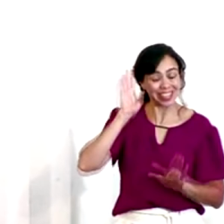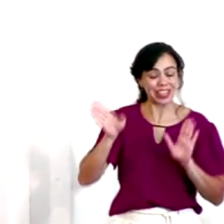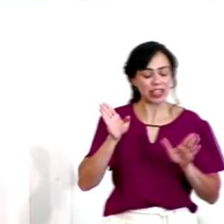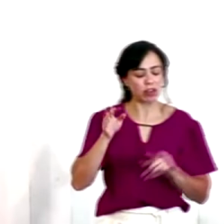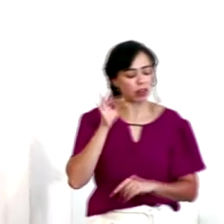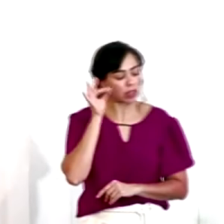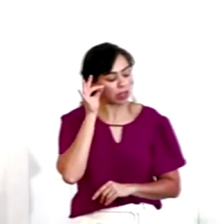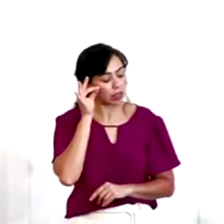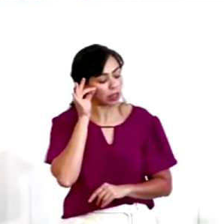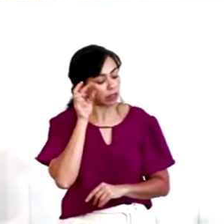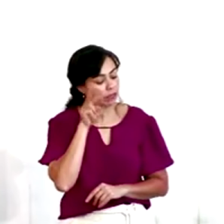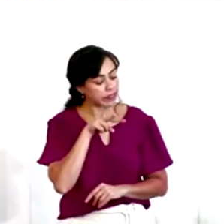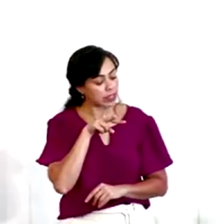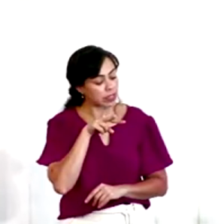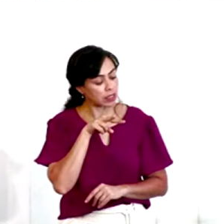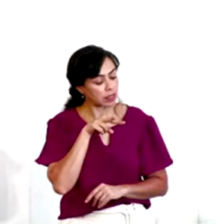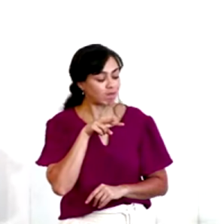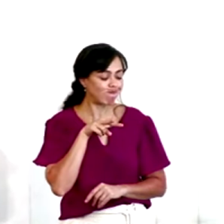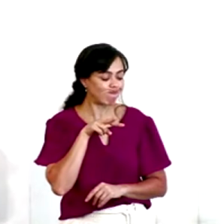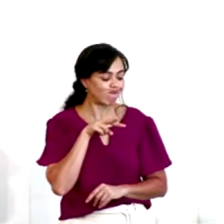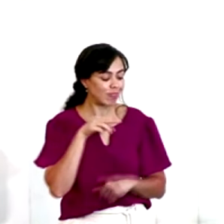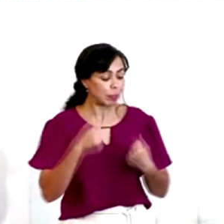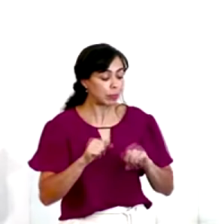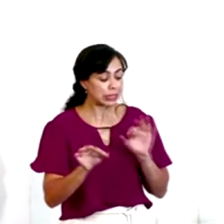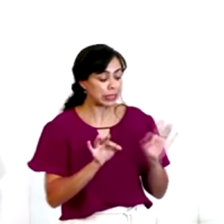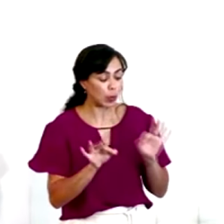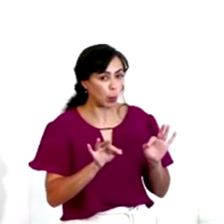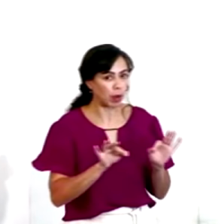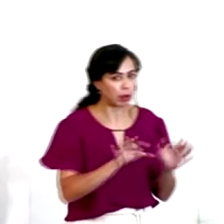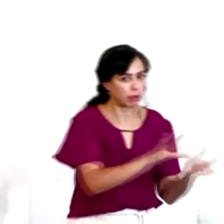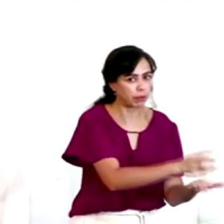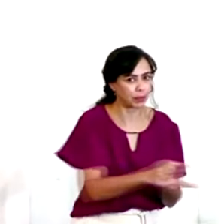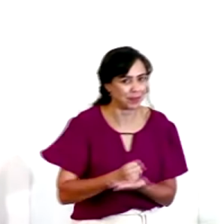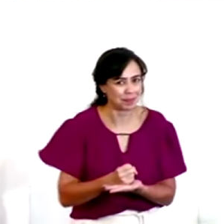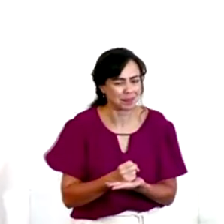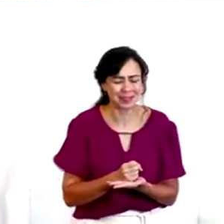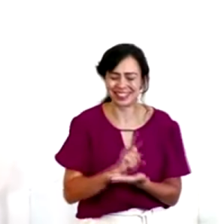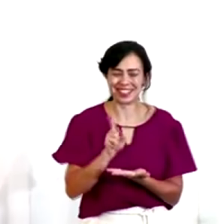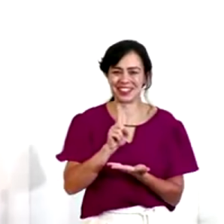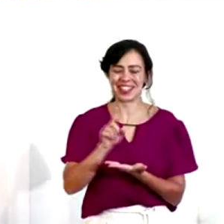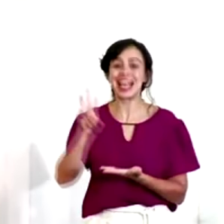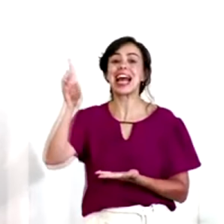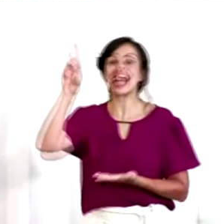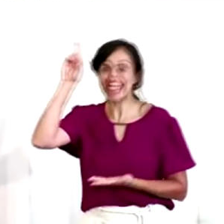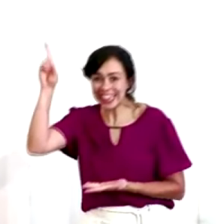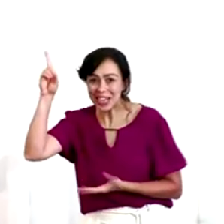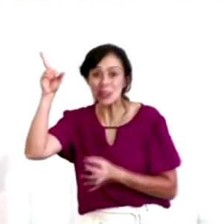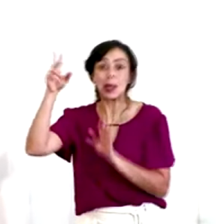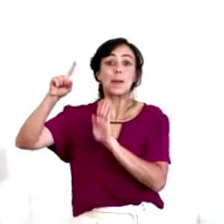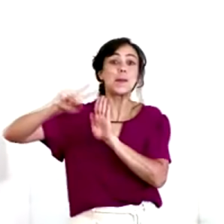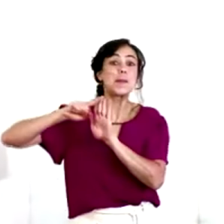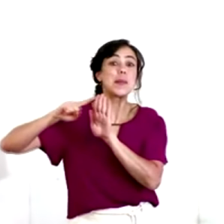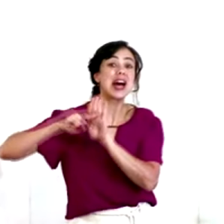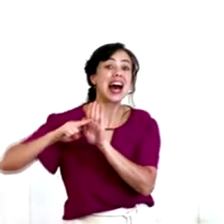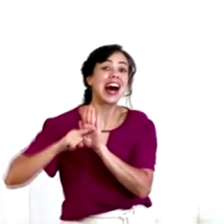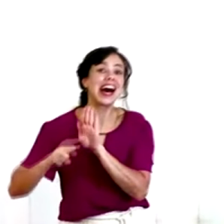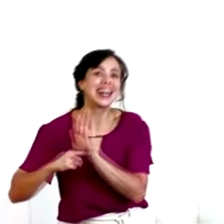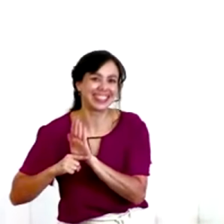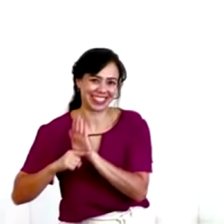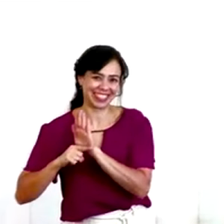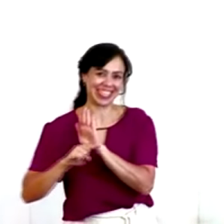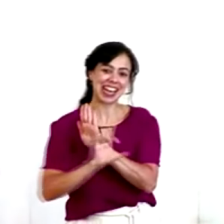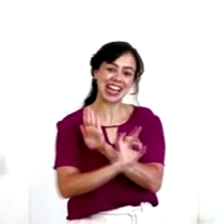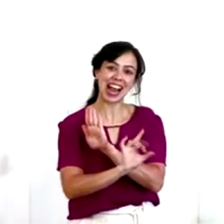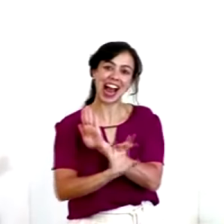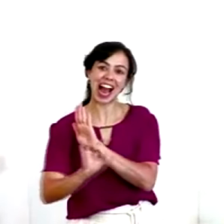longe observando, mas Deus está ativamente conduzindo e agindo na vida do